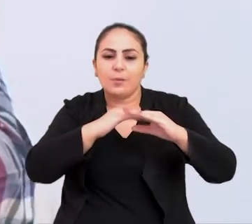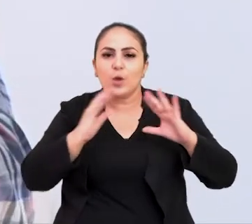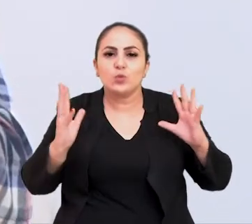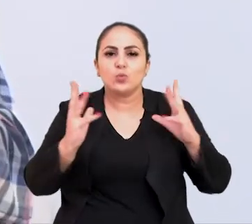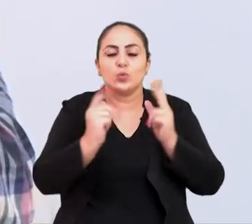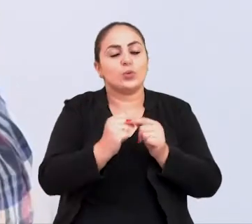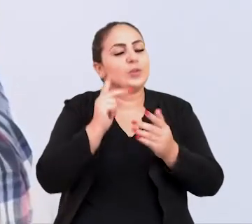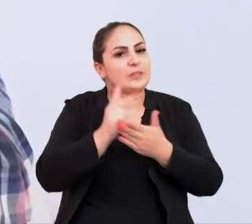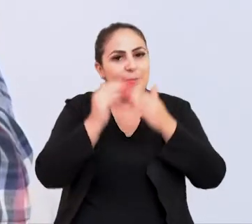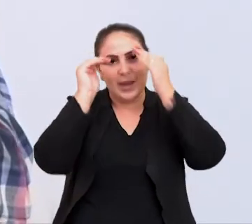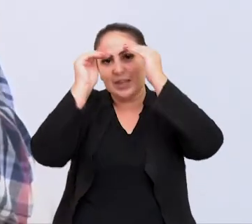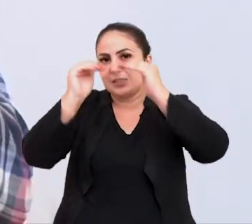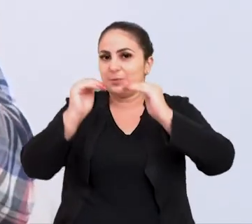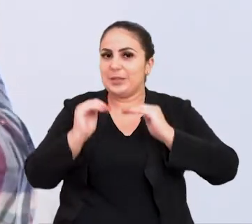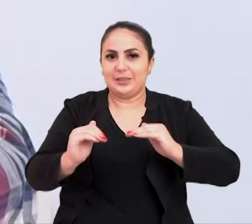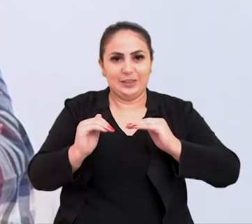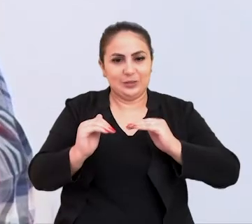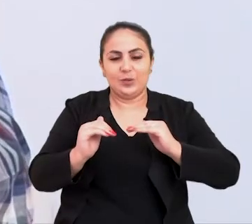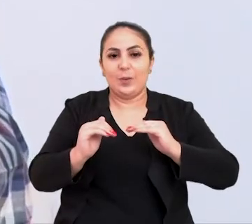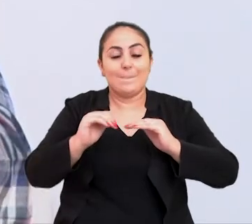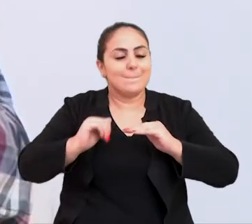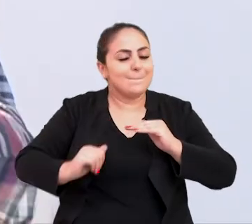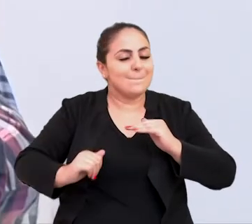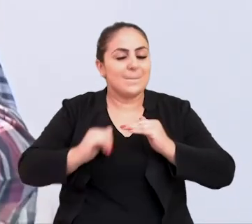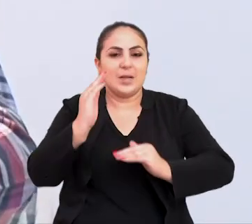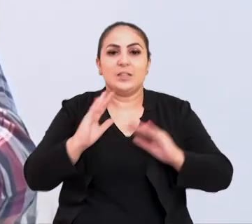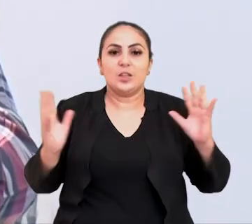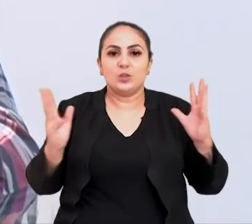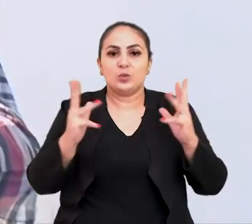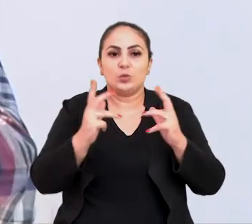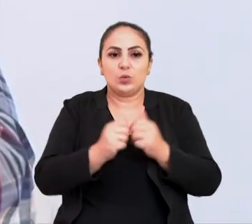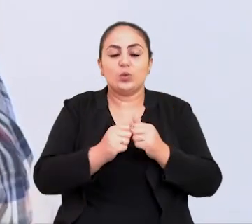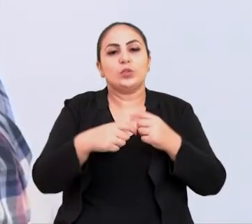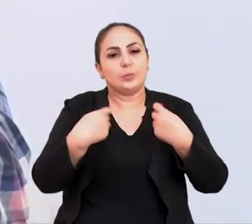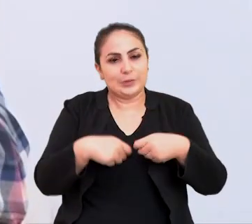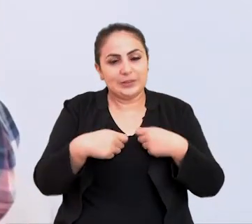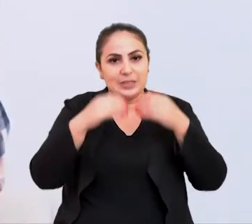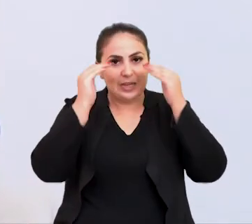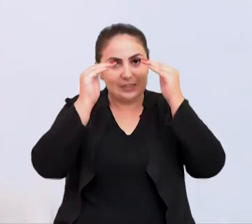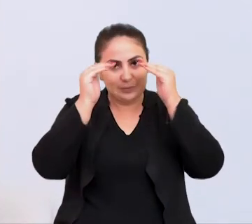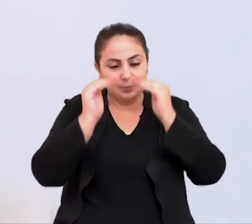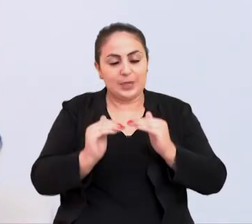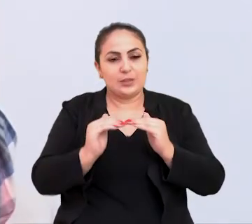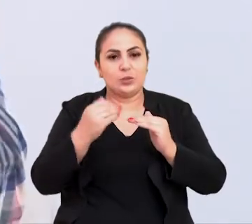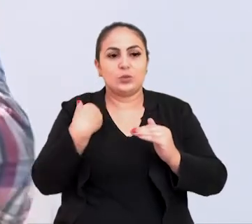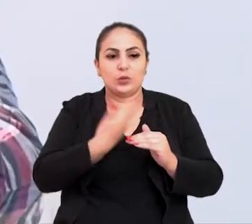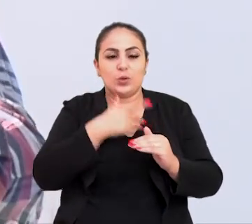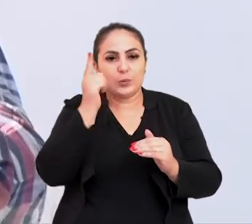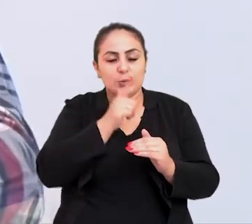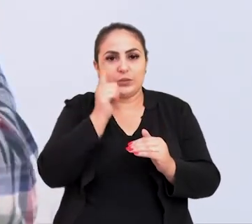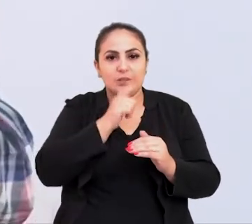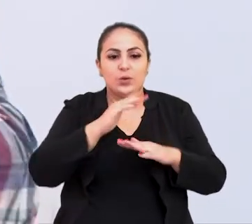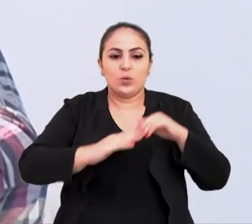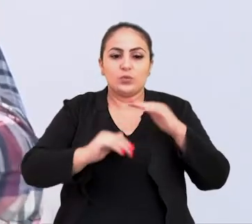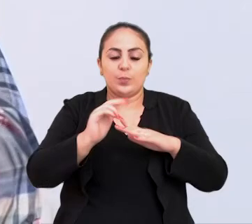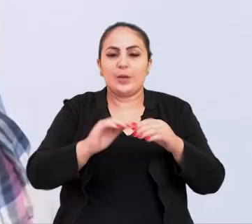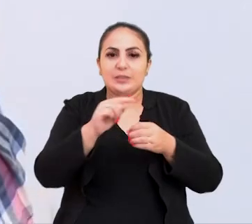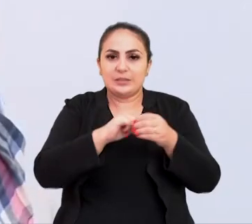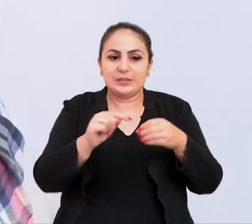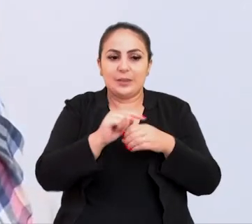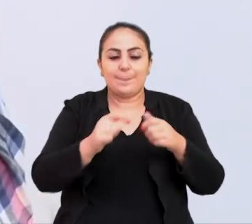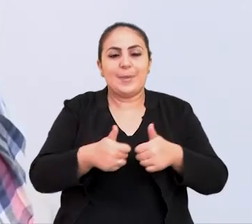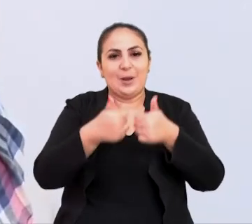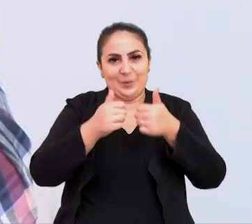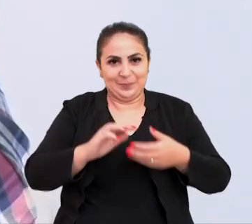as coisas, mas sempre respeitando ao máximo todos aqueles que merecem o respeito para a gente poder construir